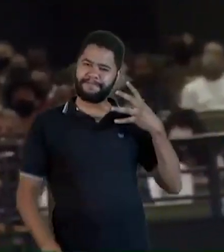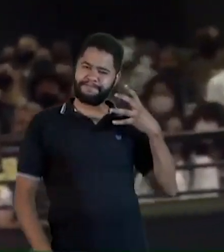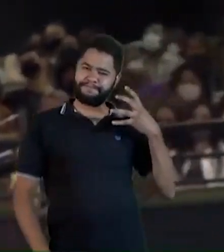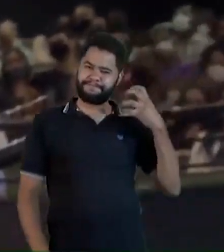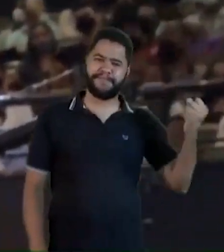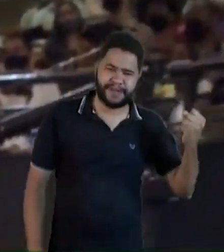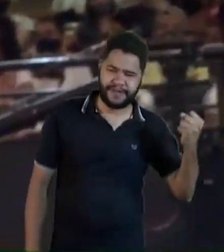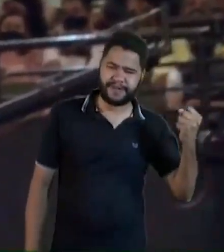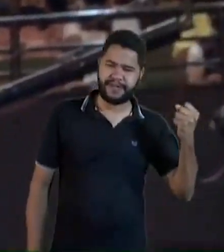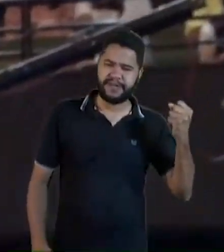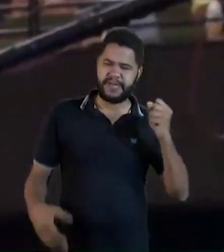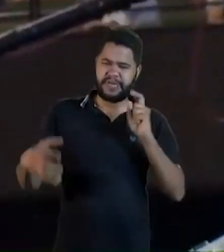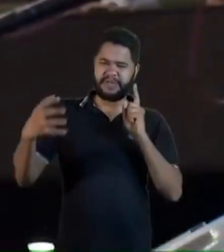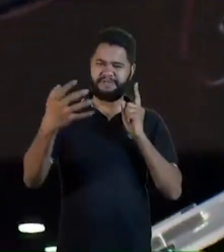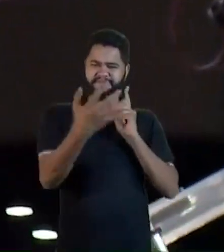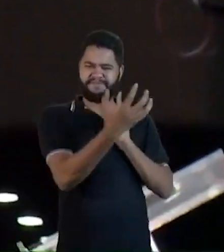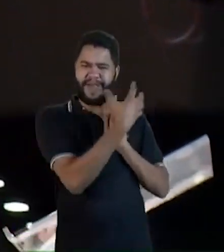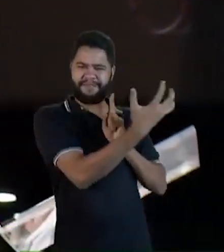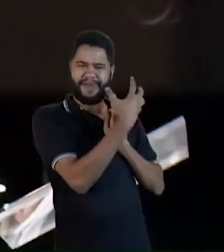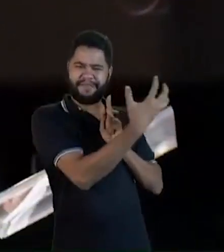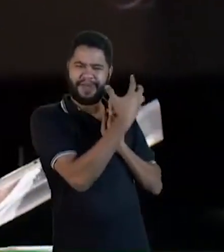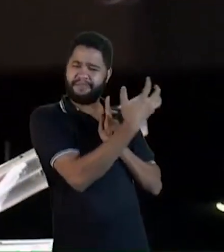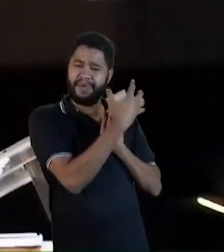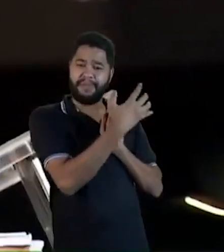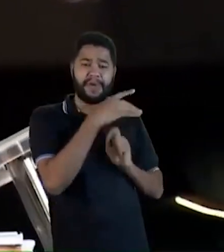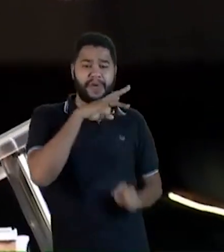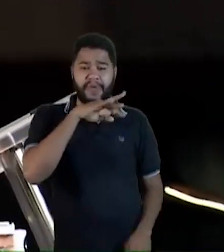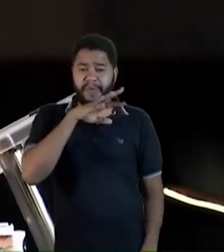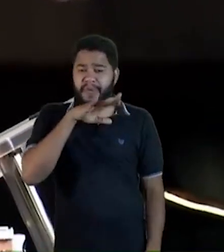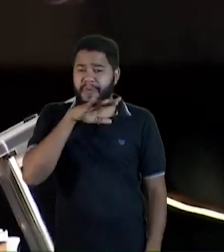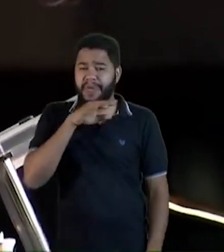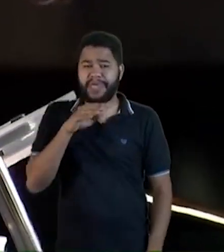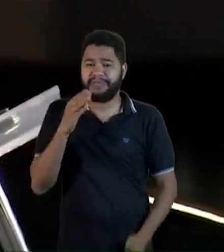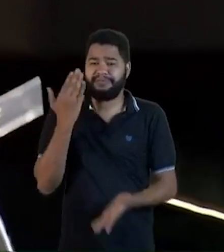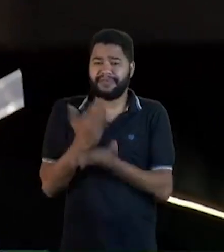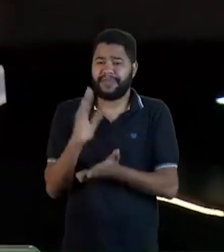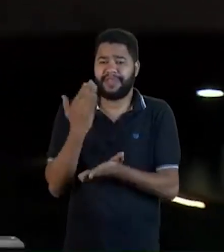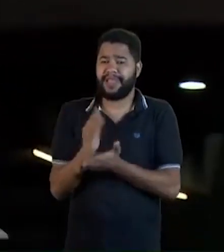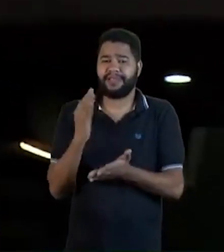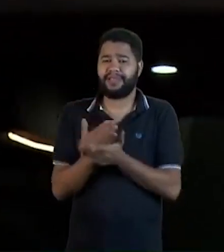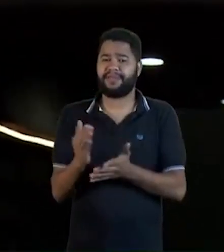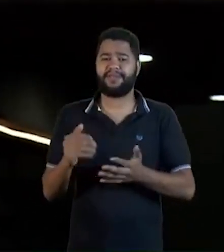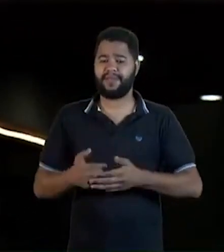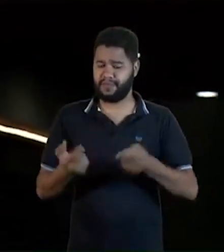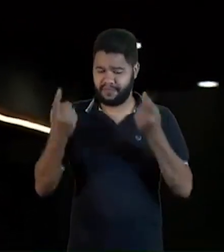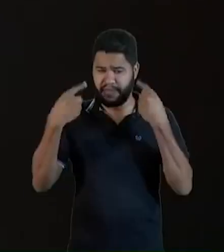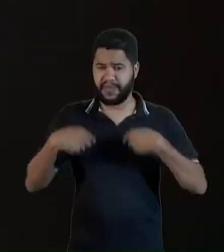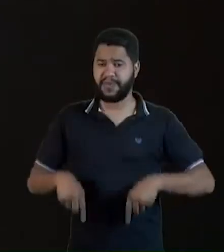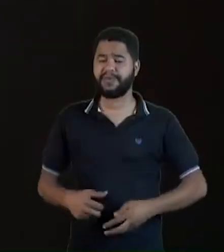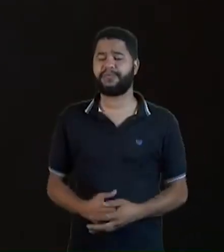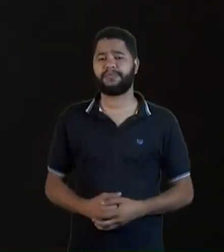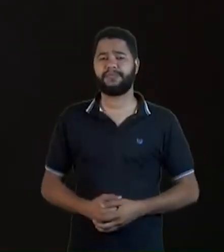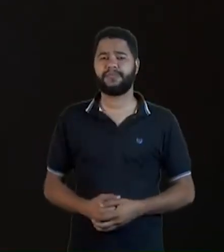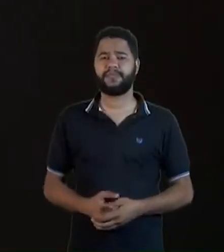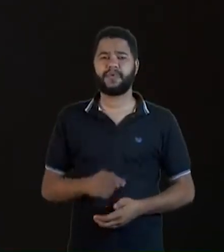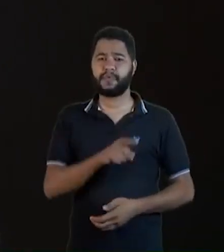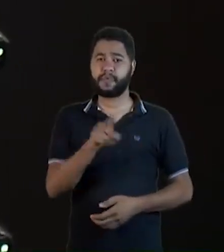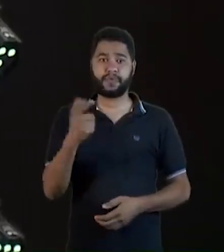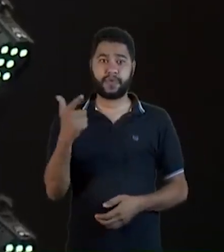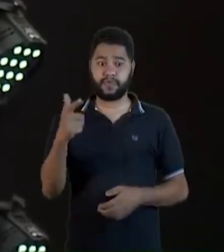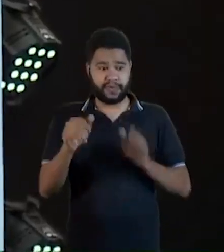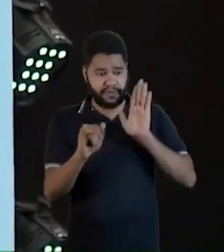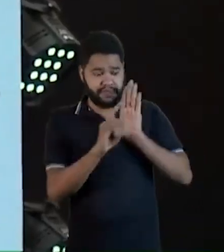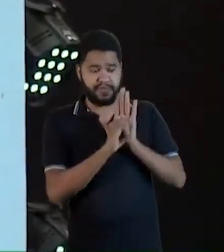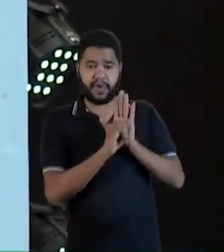alma e para intoxicar minha alma com palavras que não tinham nada a ver só penso e quando você não